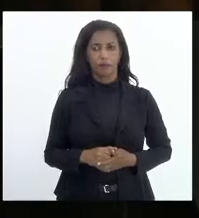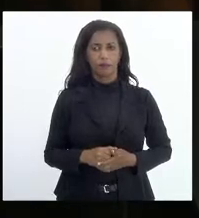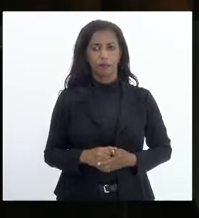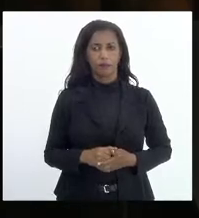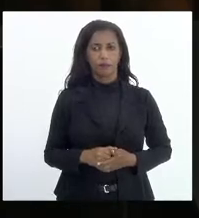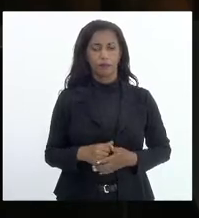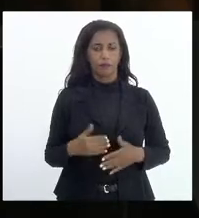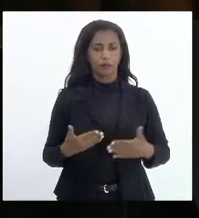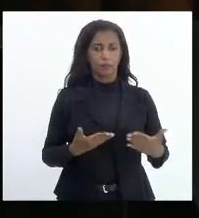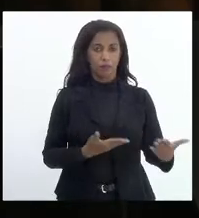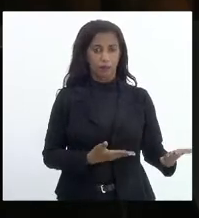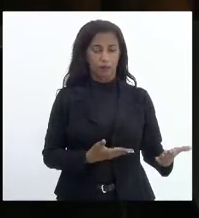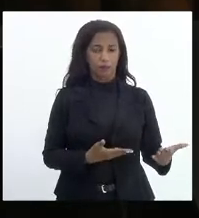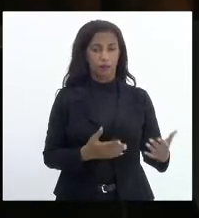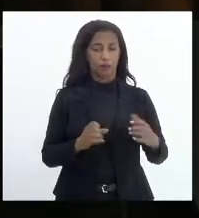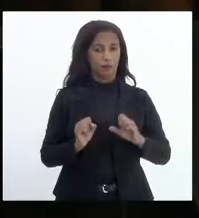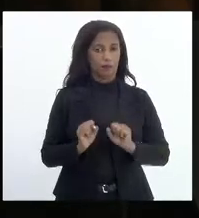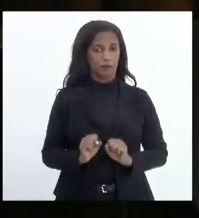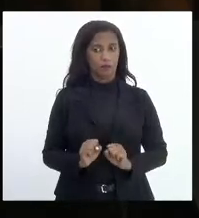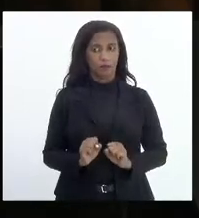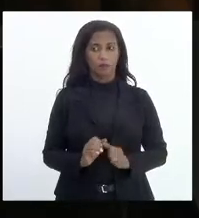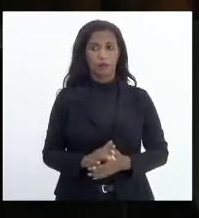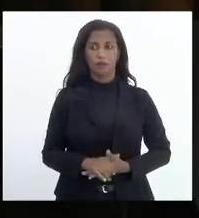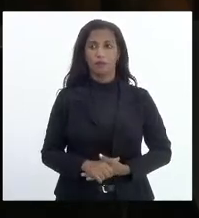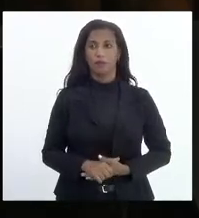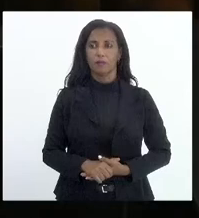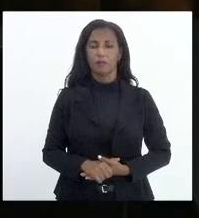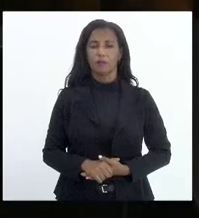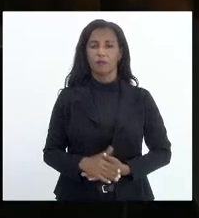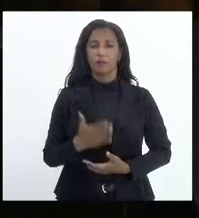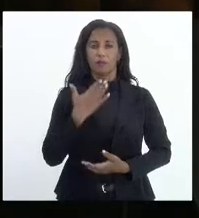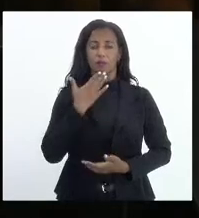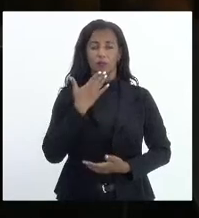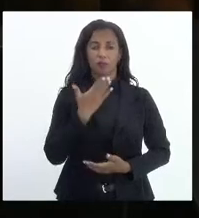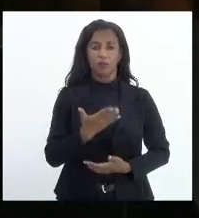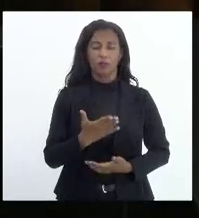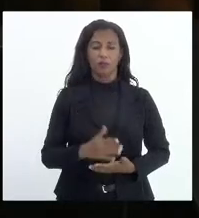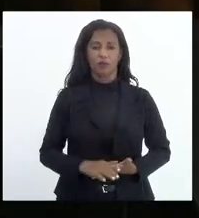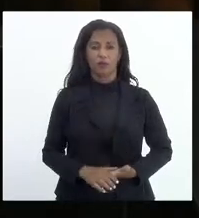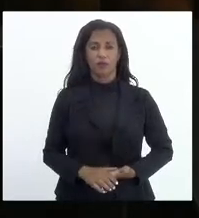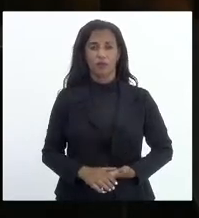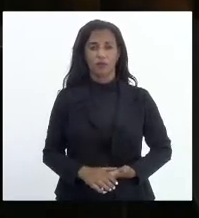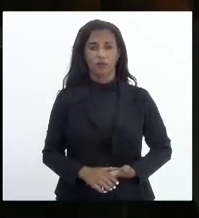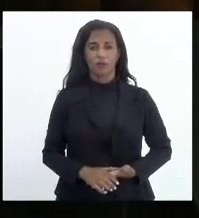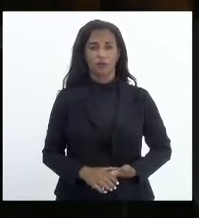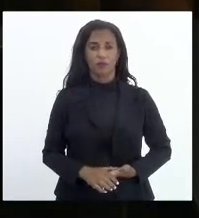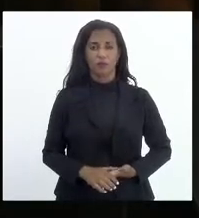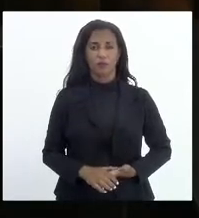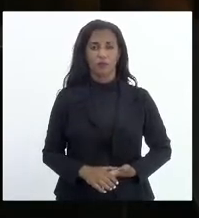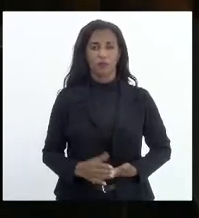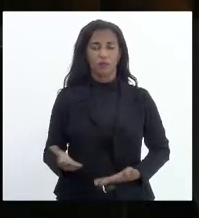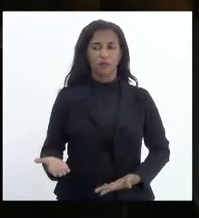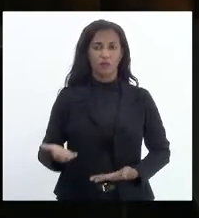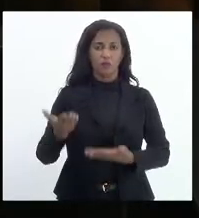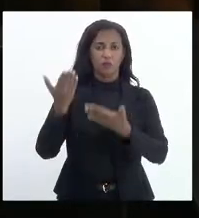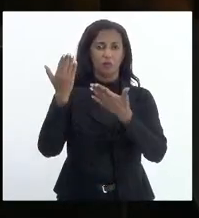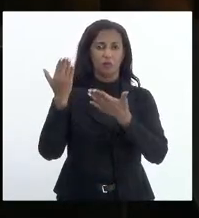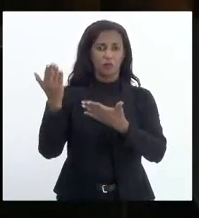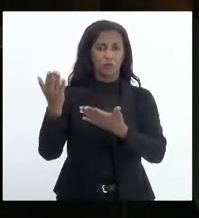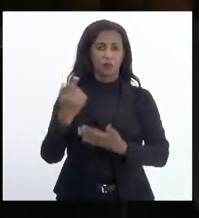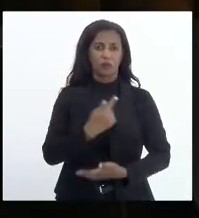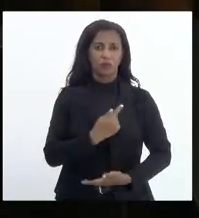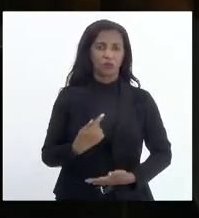Ah tá que ele pudesse a requerer e ao Senhor governador do